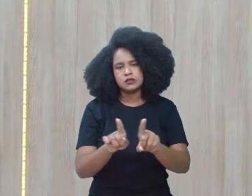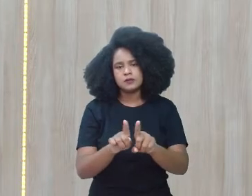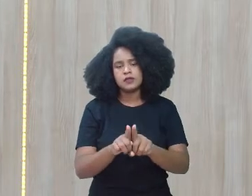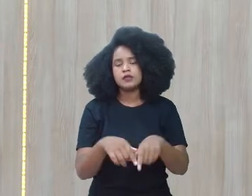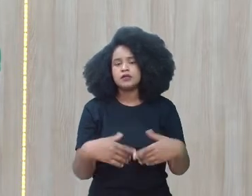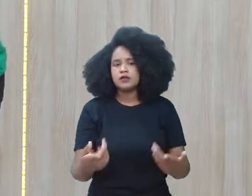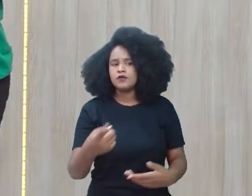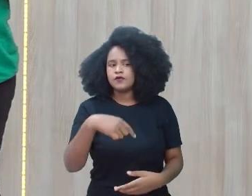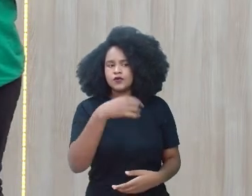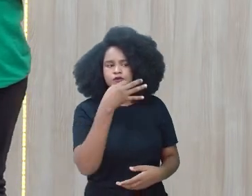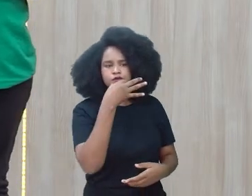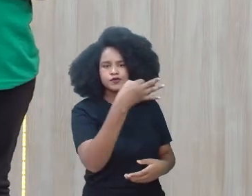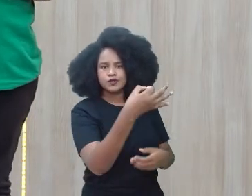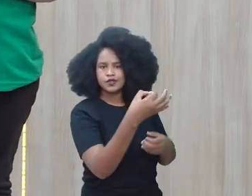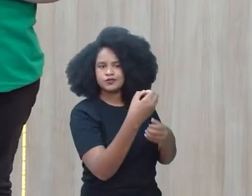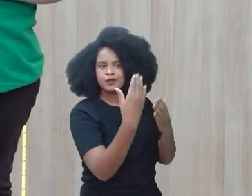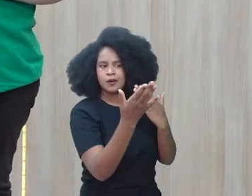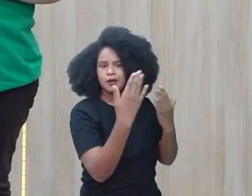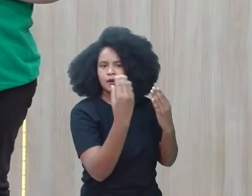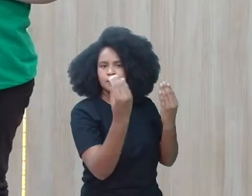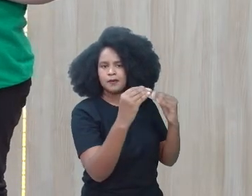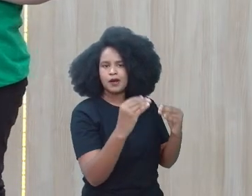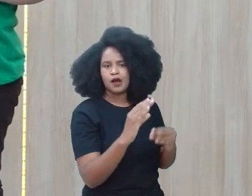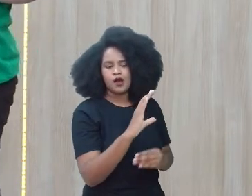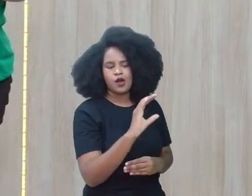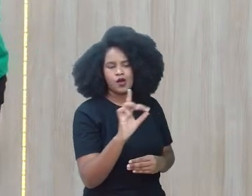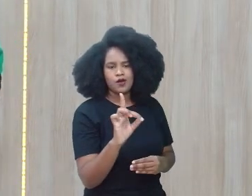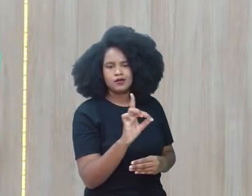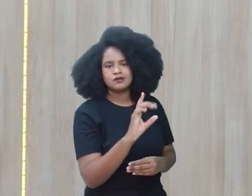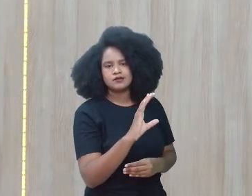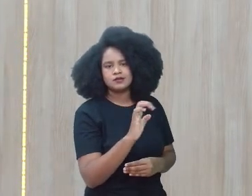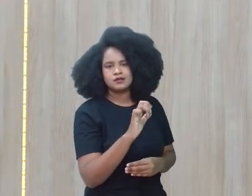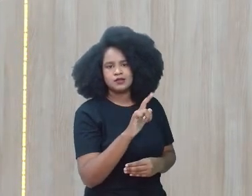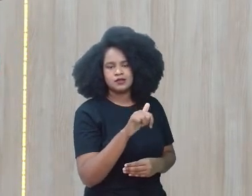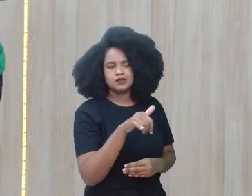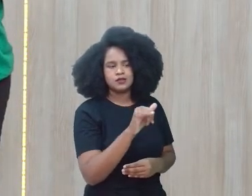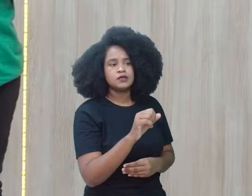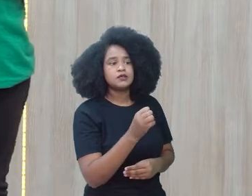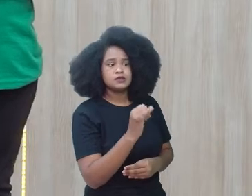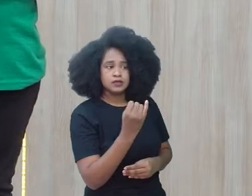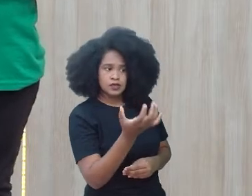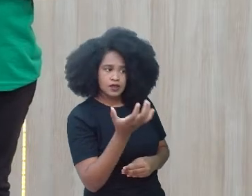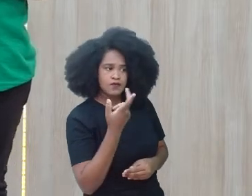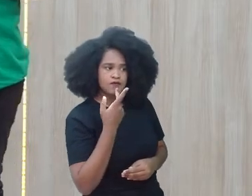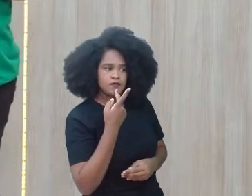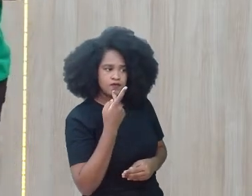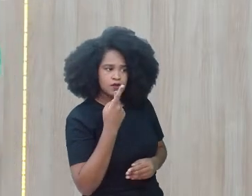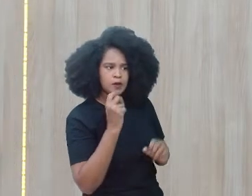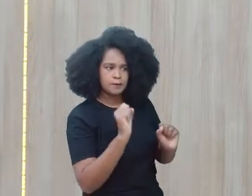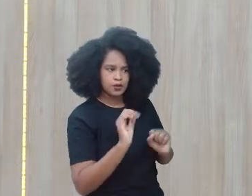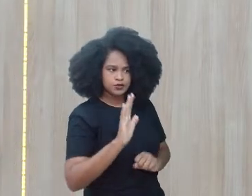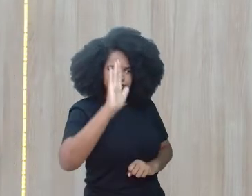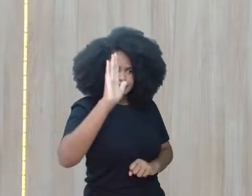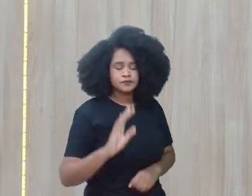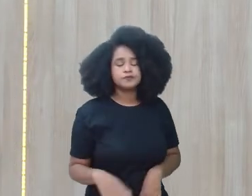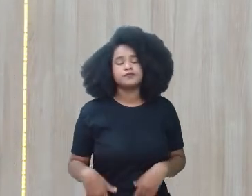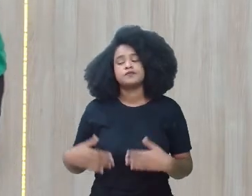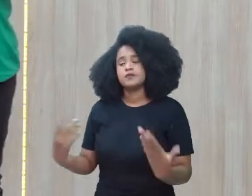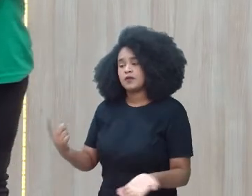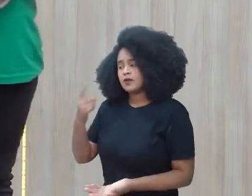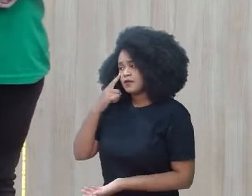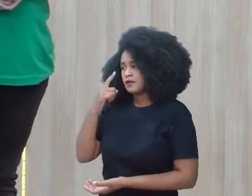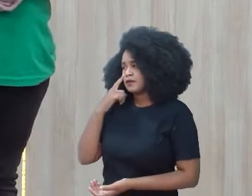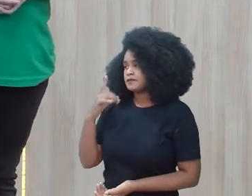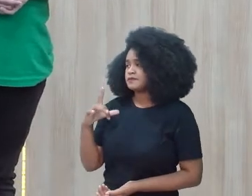nossa coordenadora Celi, tá certo? No chat. E quando quiser falar, Celi, pode falar. Ô Adri, nós